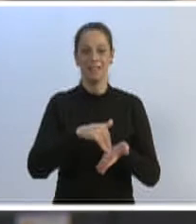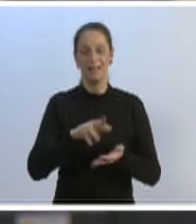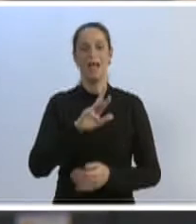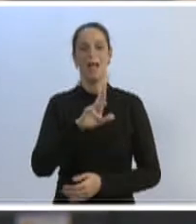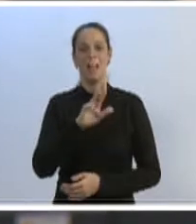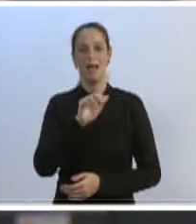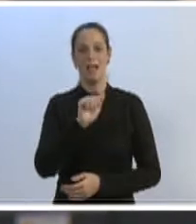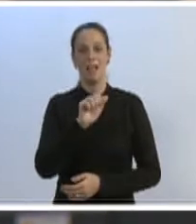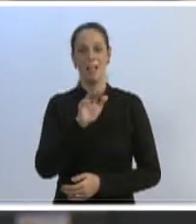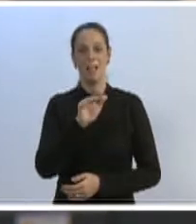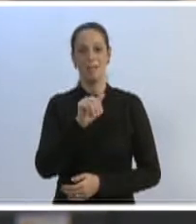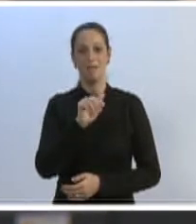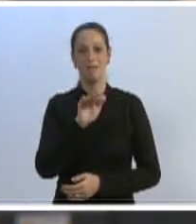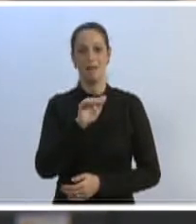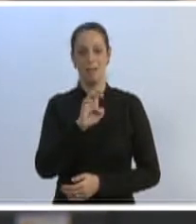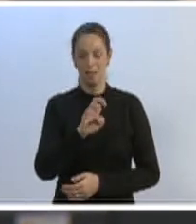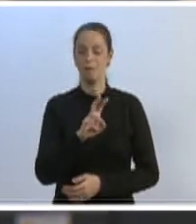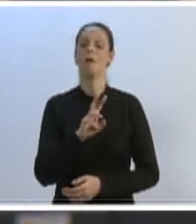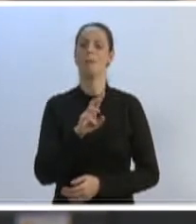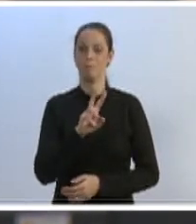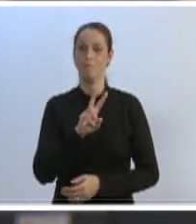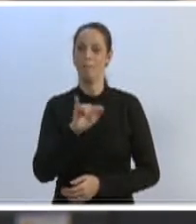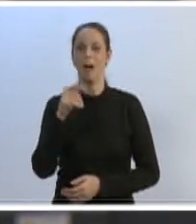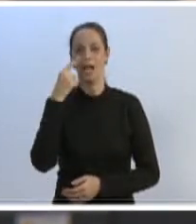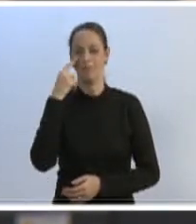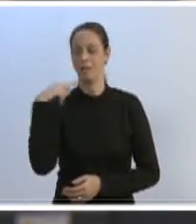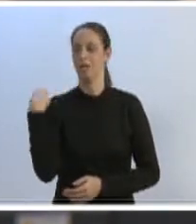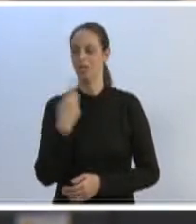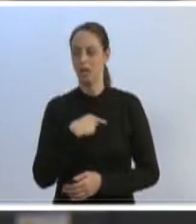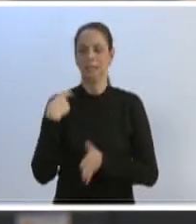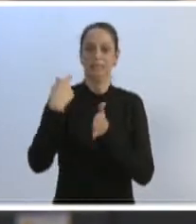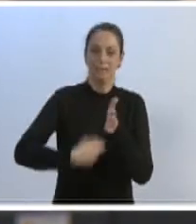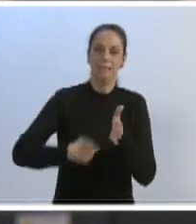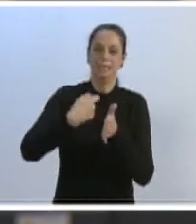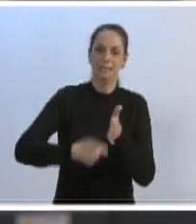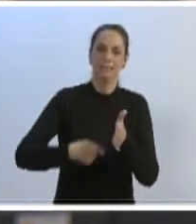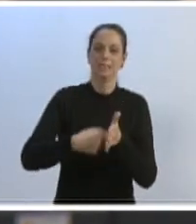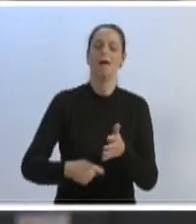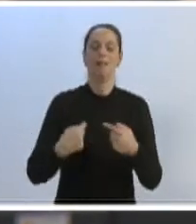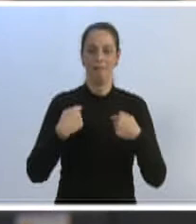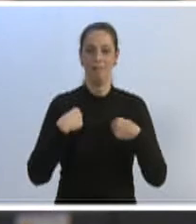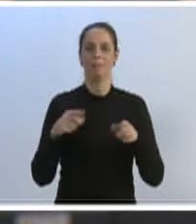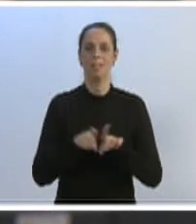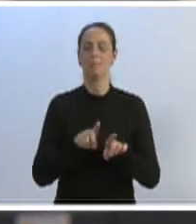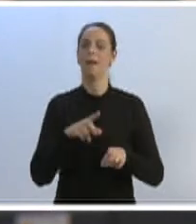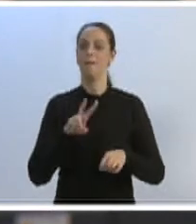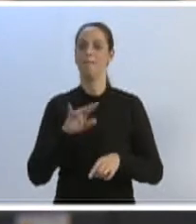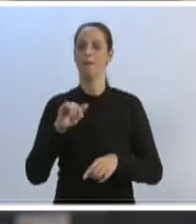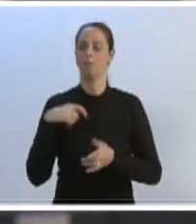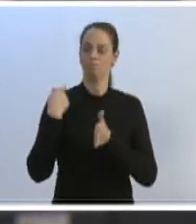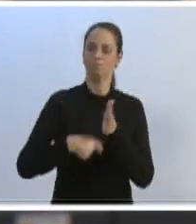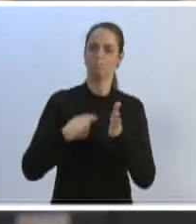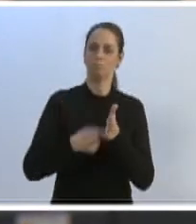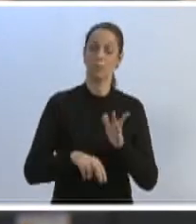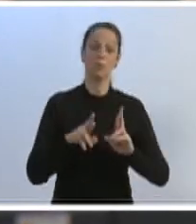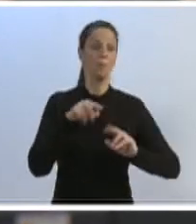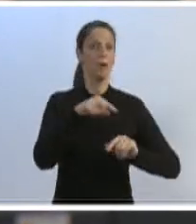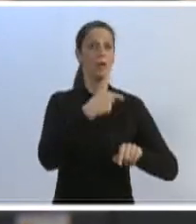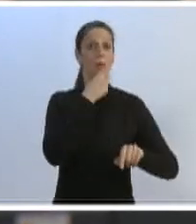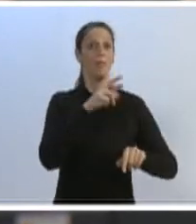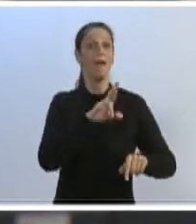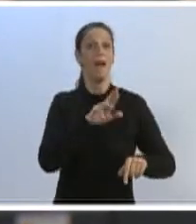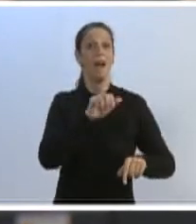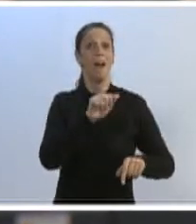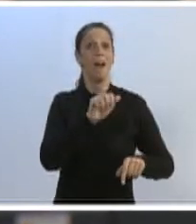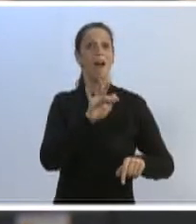frente parlamentar desta casa, deste vereador, e, neste sentido, espero que ele realmente se dedique muito, porque será uma área